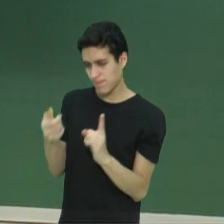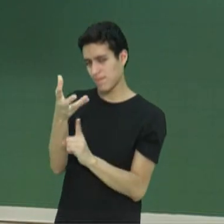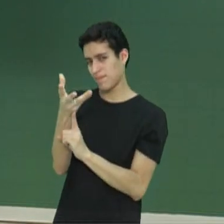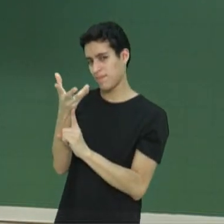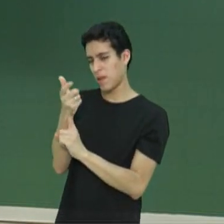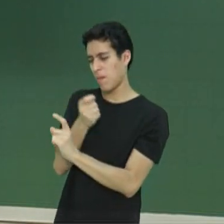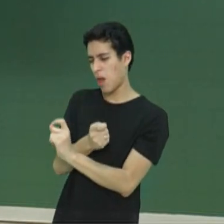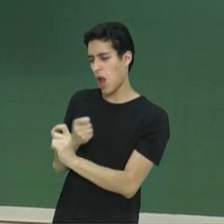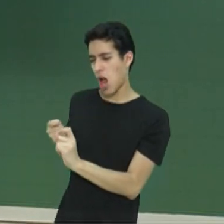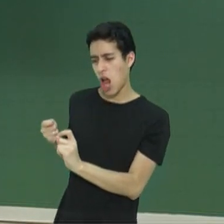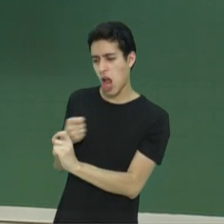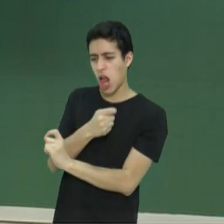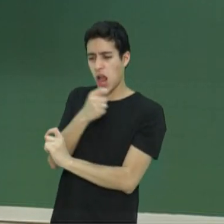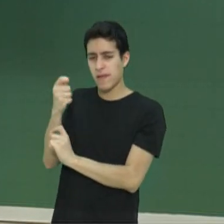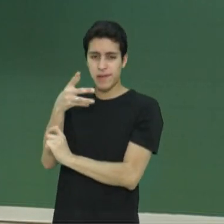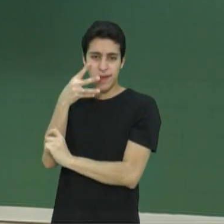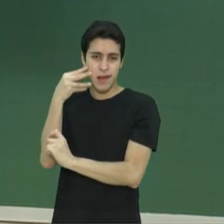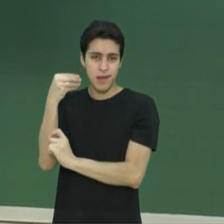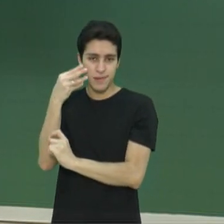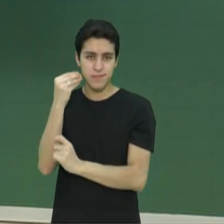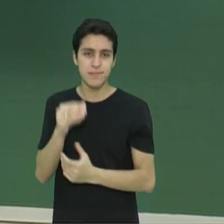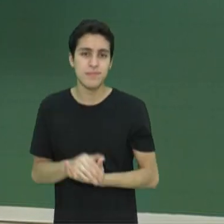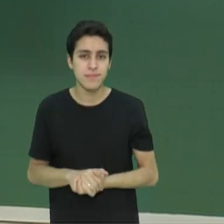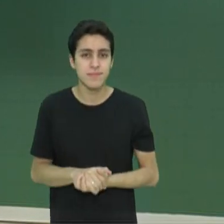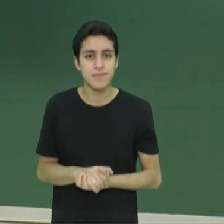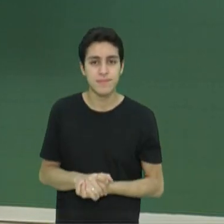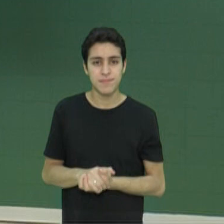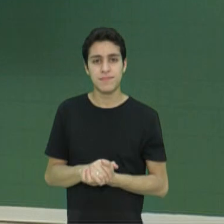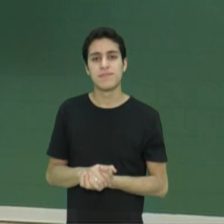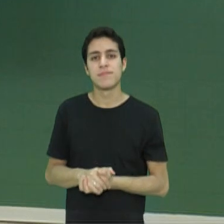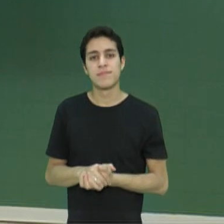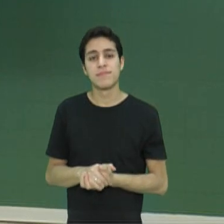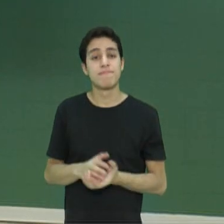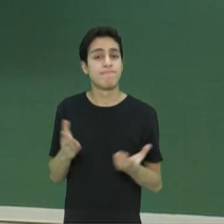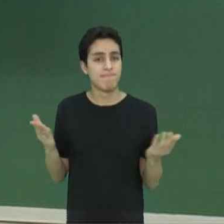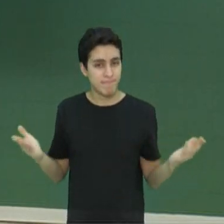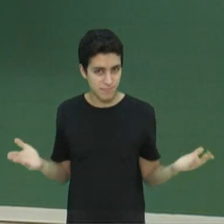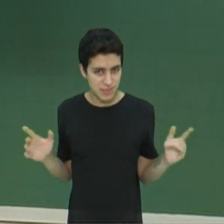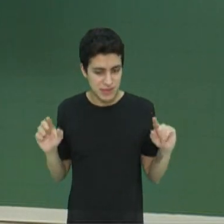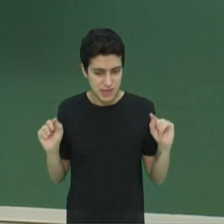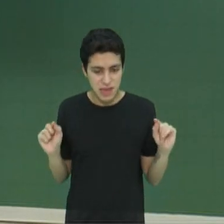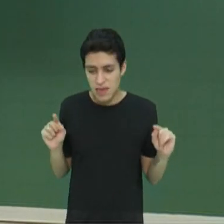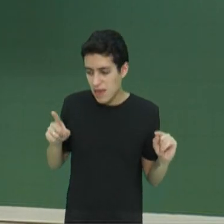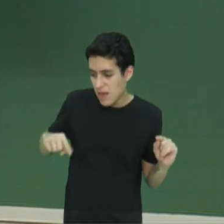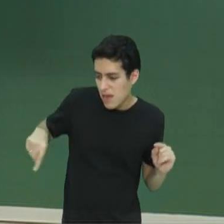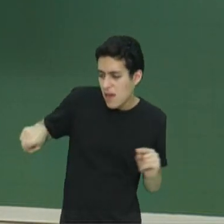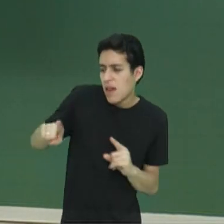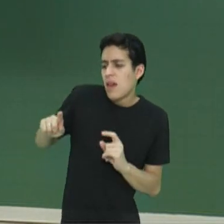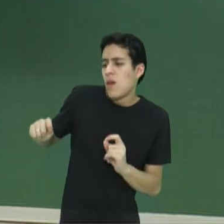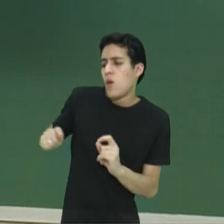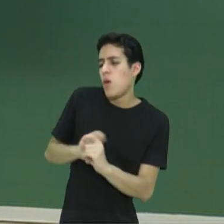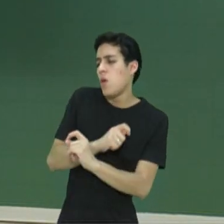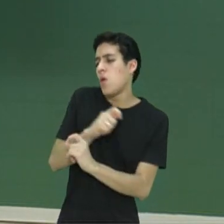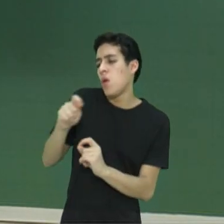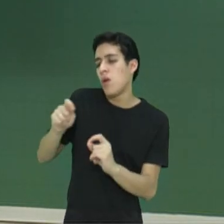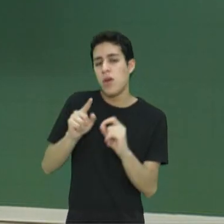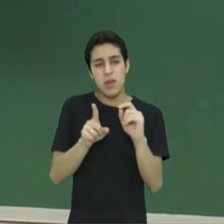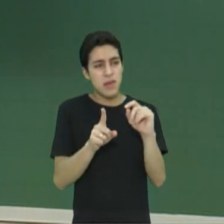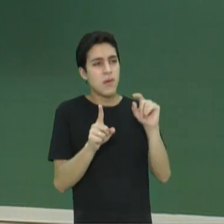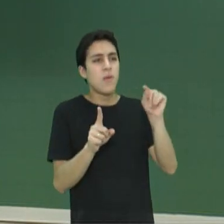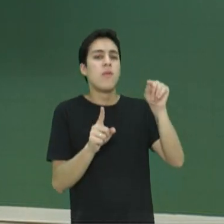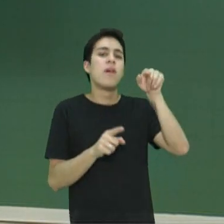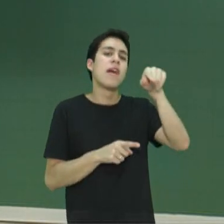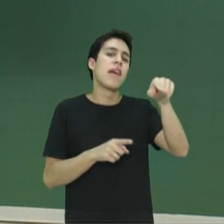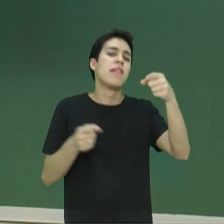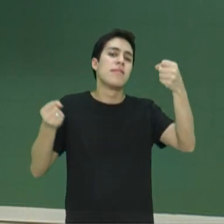caso aqui, a escultura de um gato. Ok? Então, essa escultura do gato é o que o Platão vai chamar